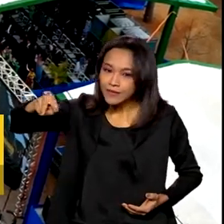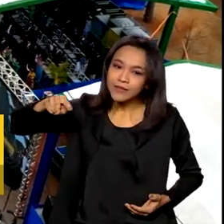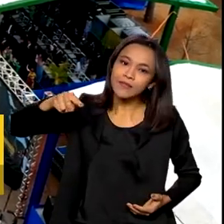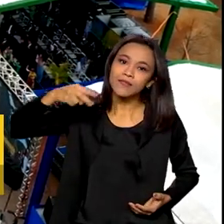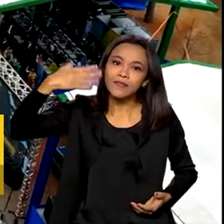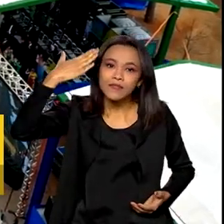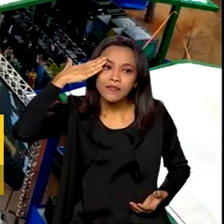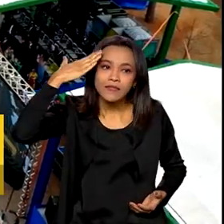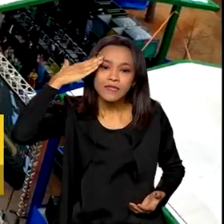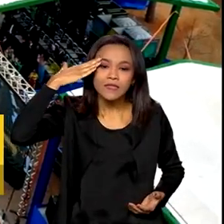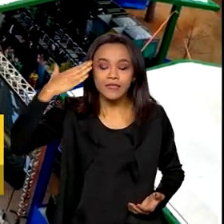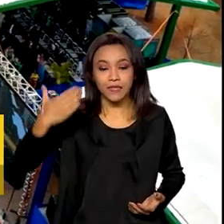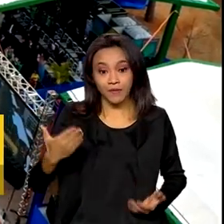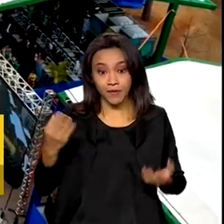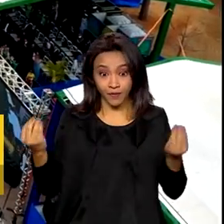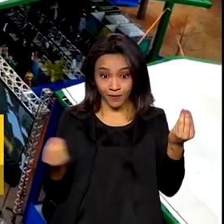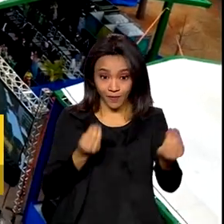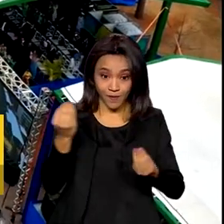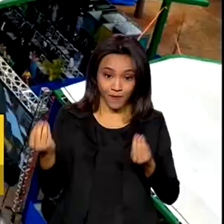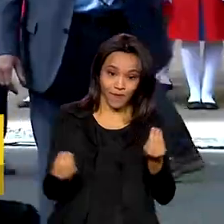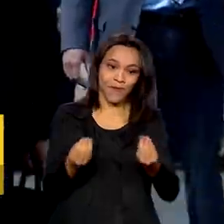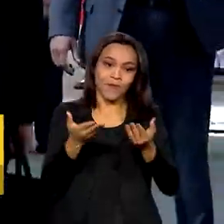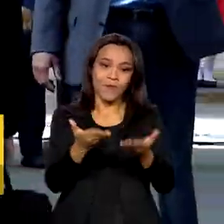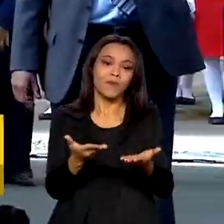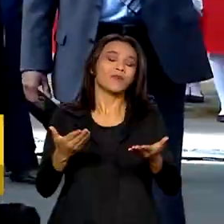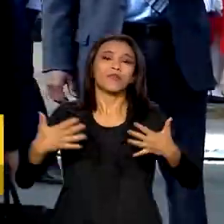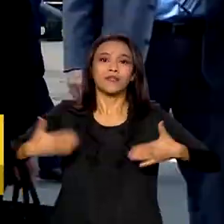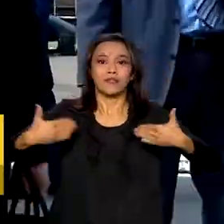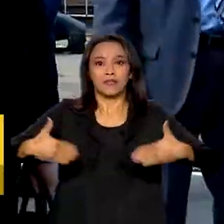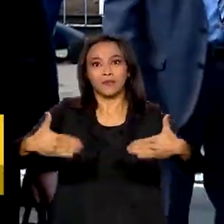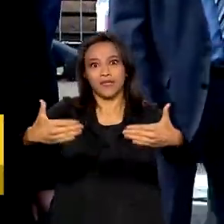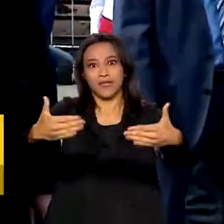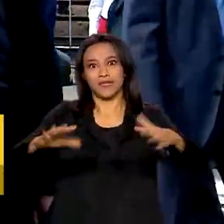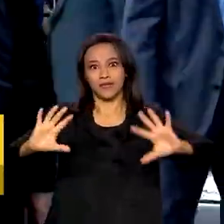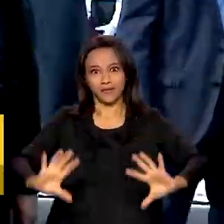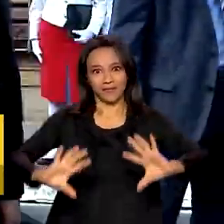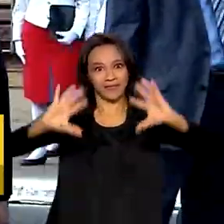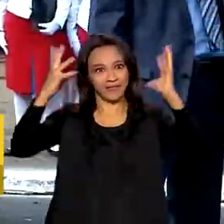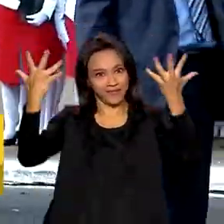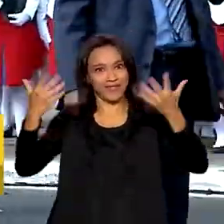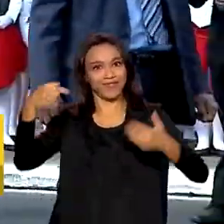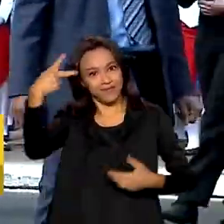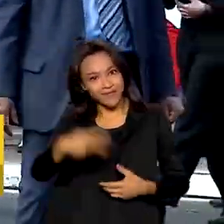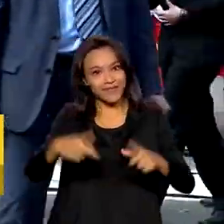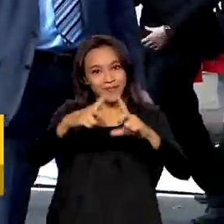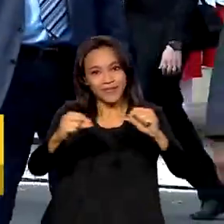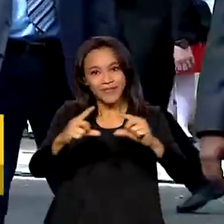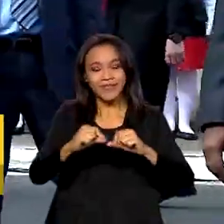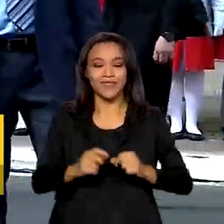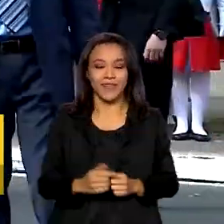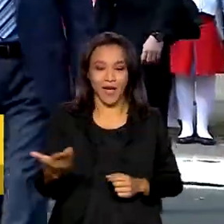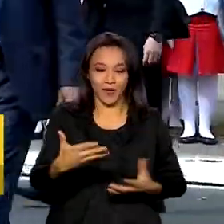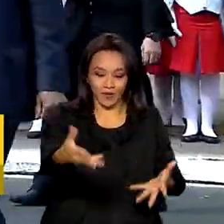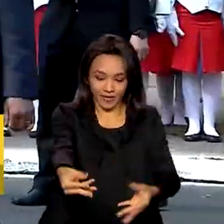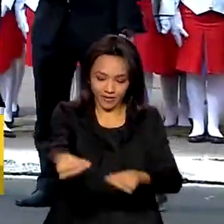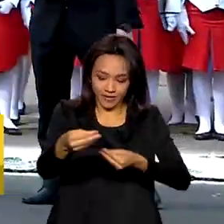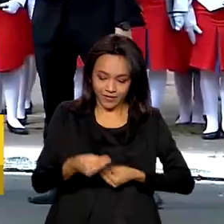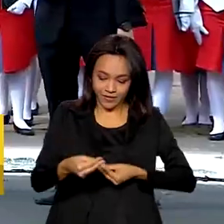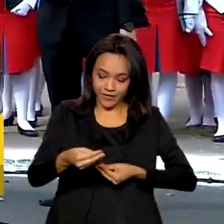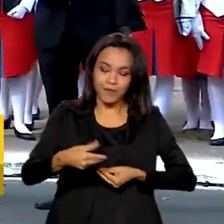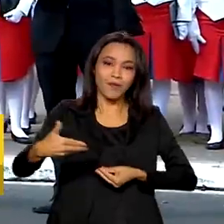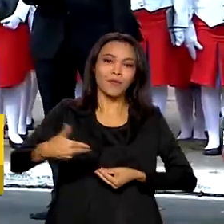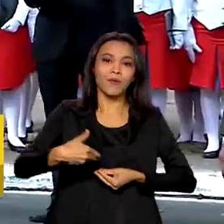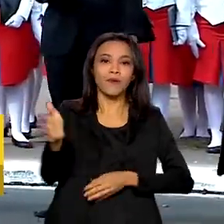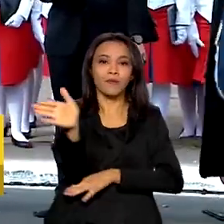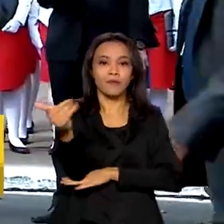dimensão melhor, né, do evento aqui na Esplanada dos Ministérios em Brasília. O presidente recebeu a bandeira, né, coronel?